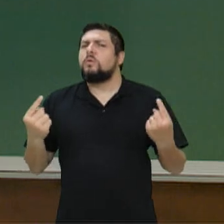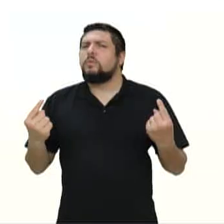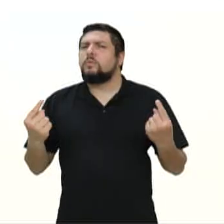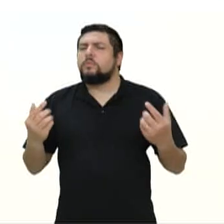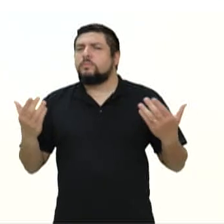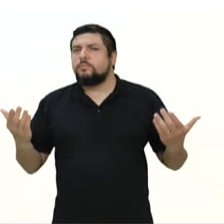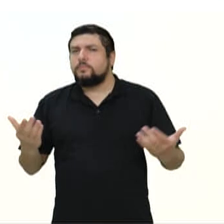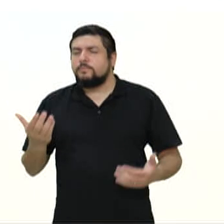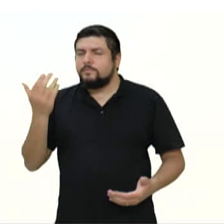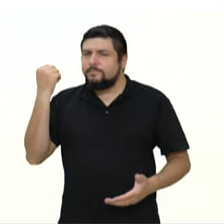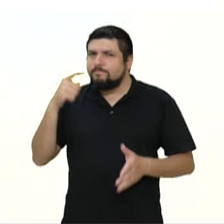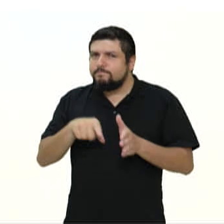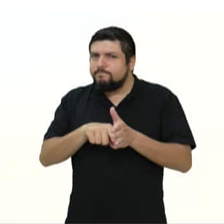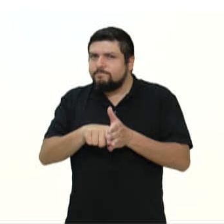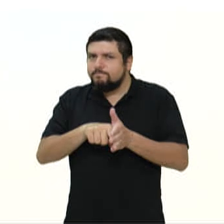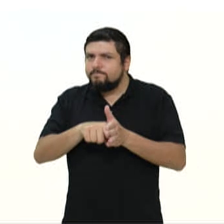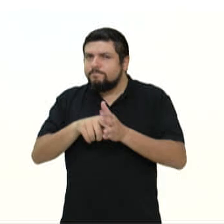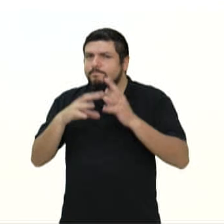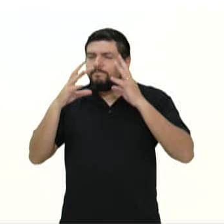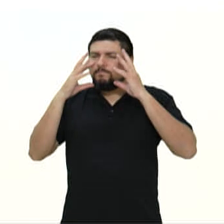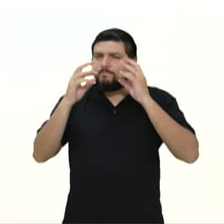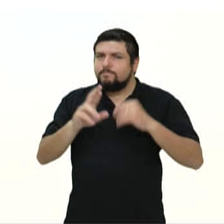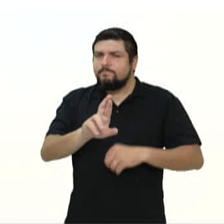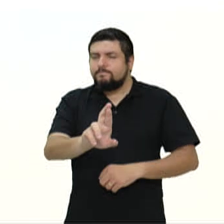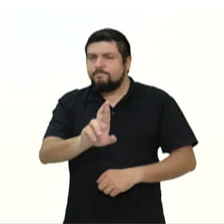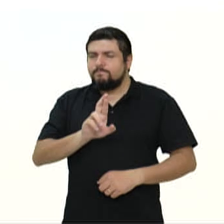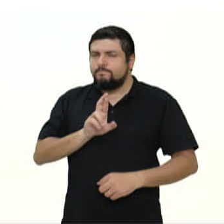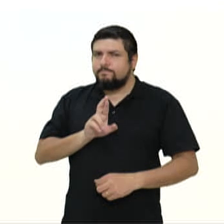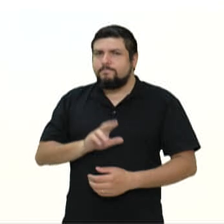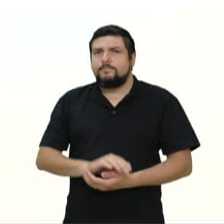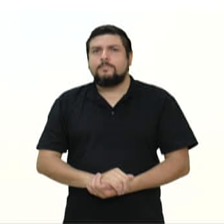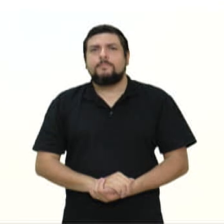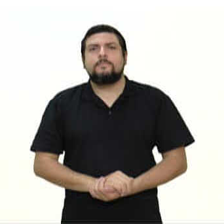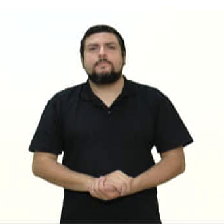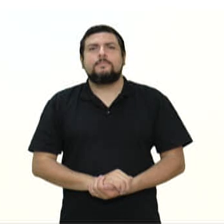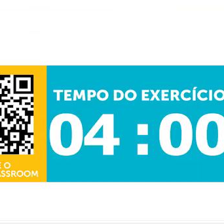Vamos pesquisar, vamos ficar atentos e responder.